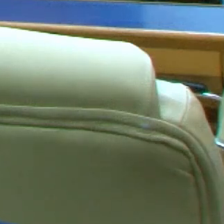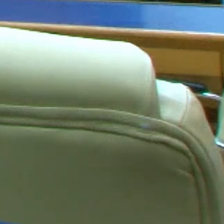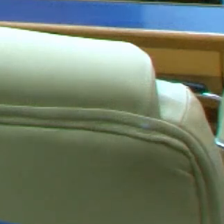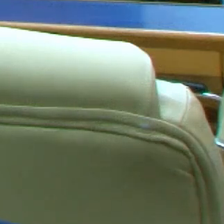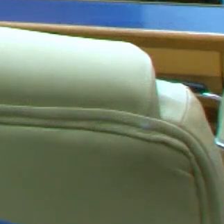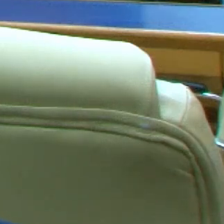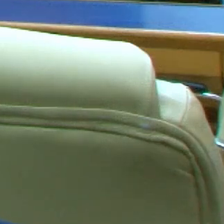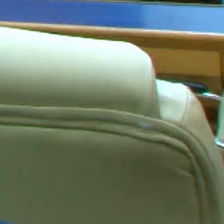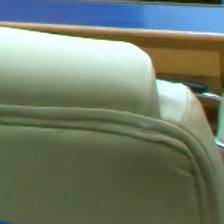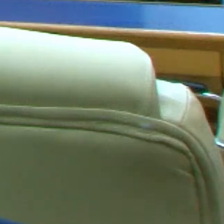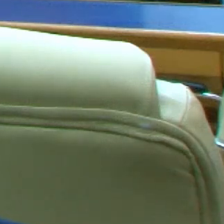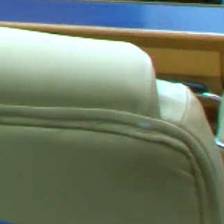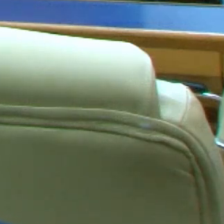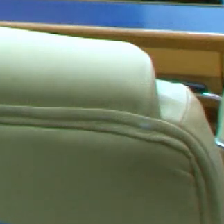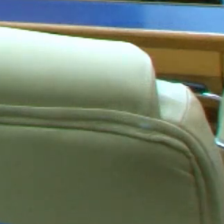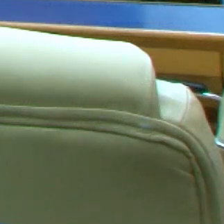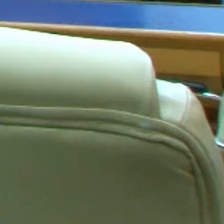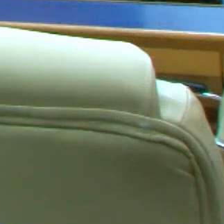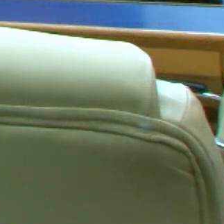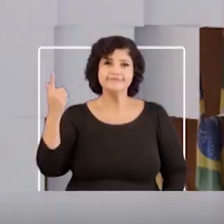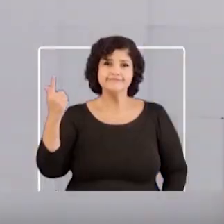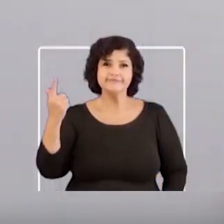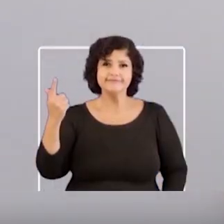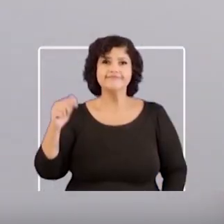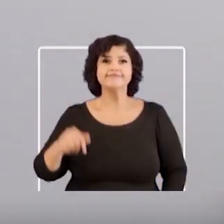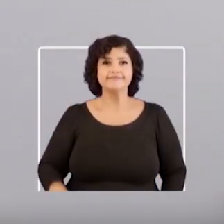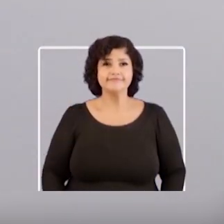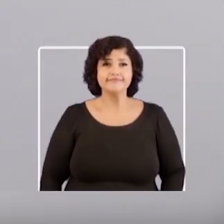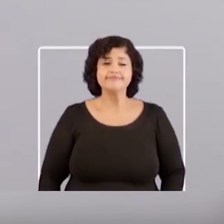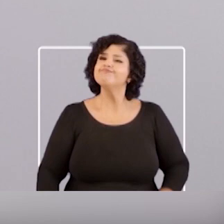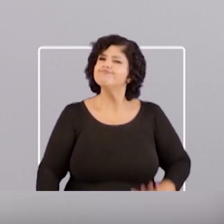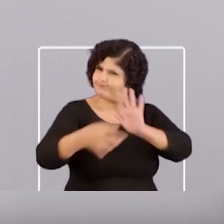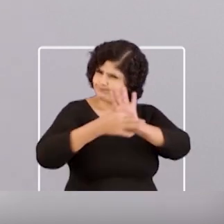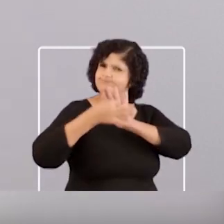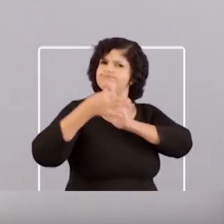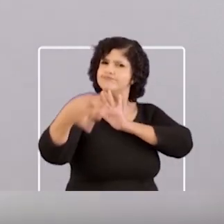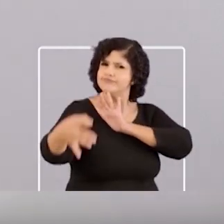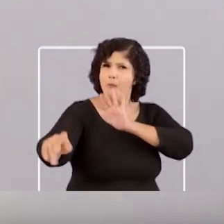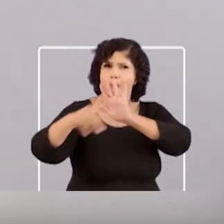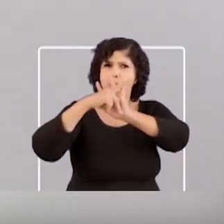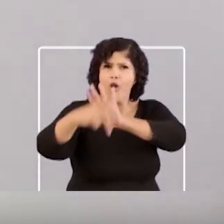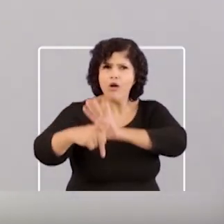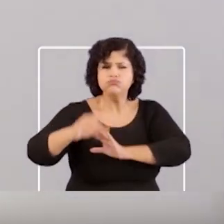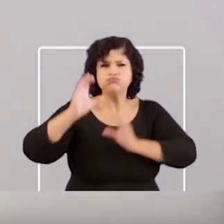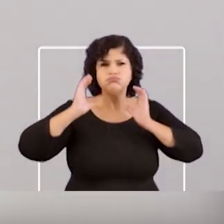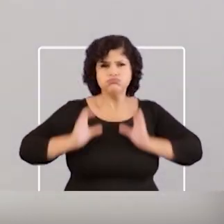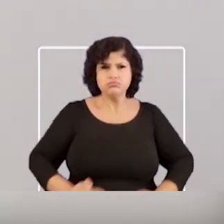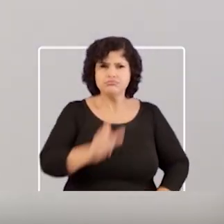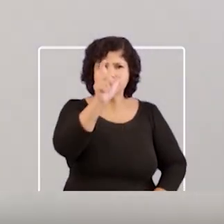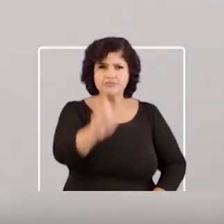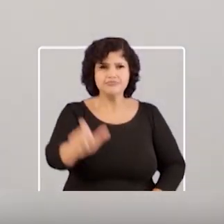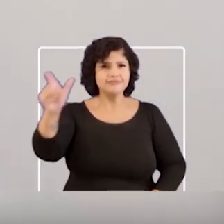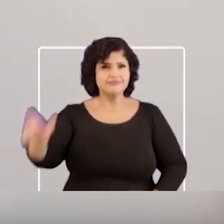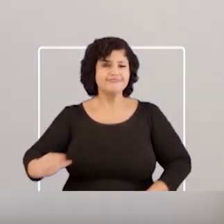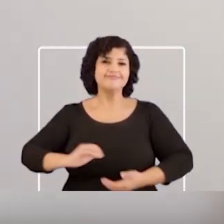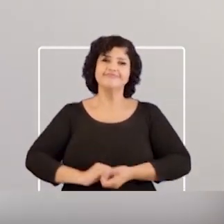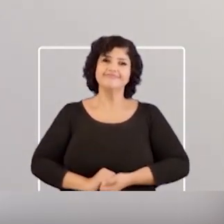tenham esse direito garantido sem qualquer problema. Câmara Municipal de Goiânia, a voz que vem do cidadão.